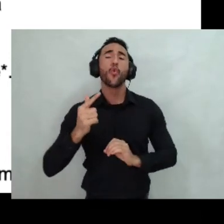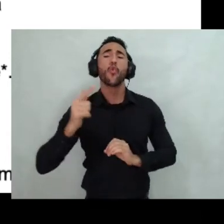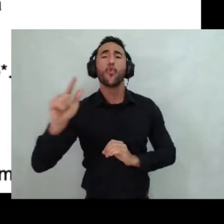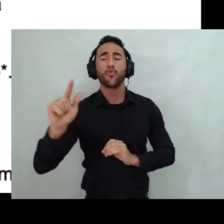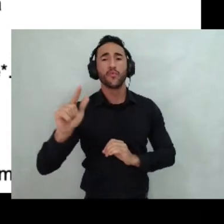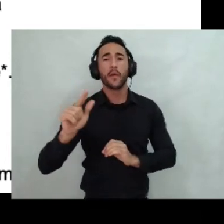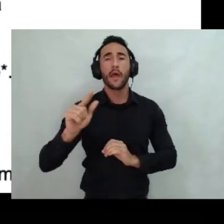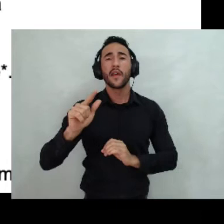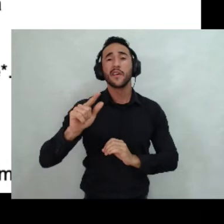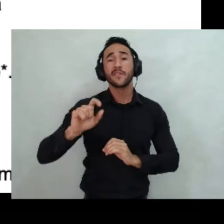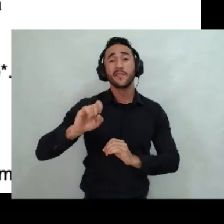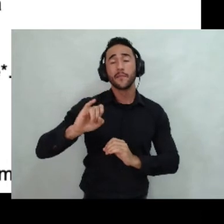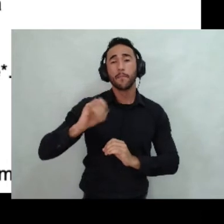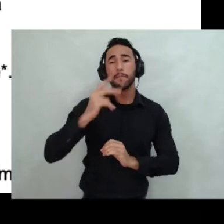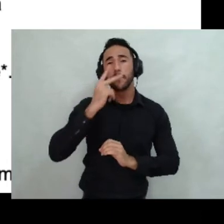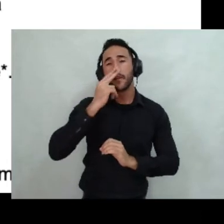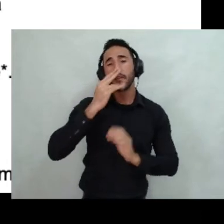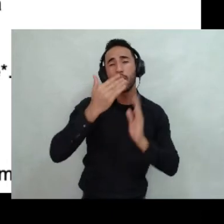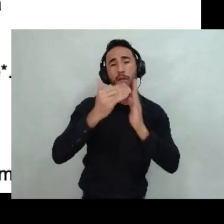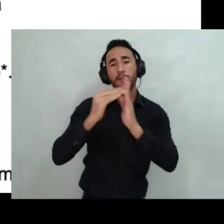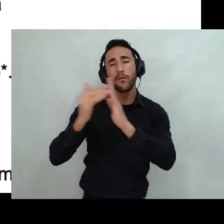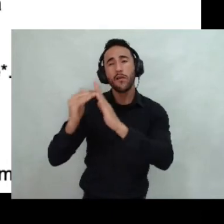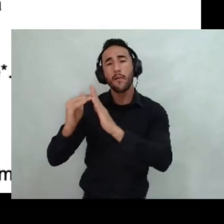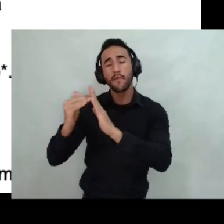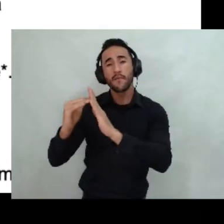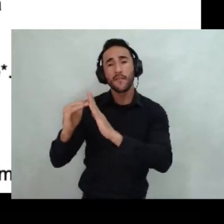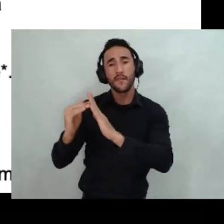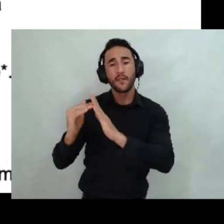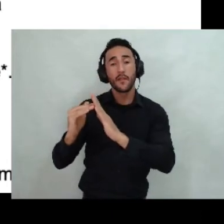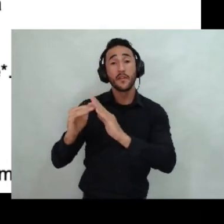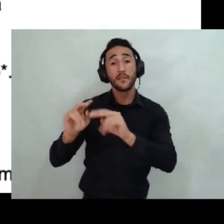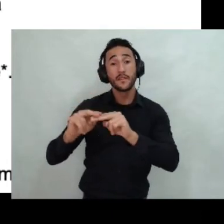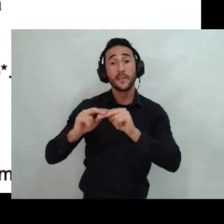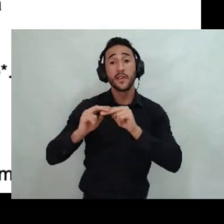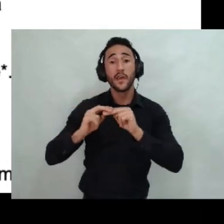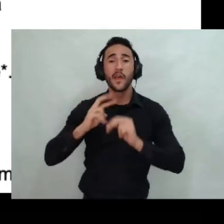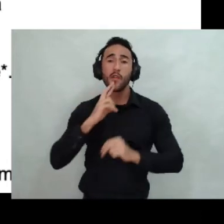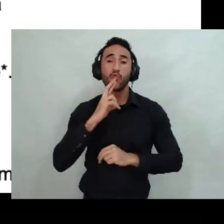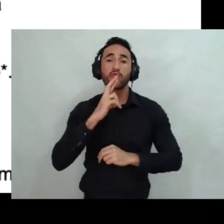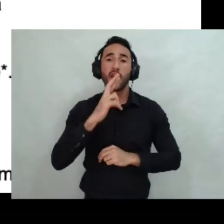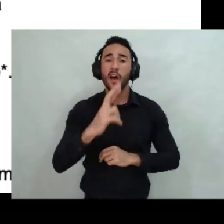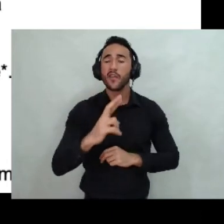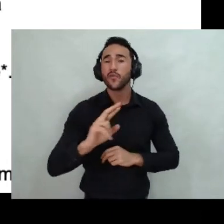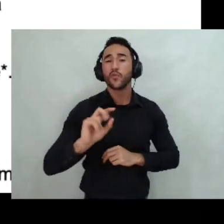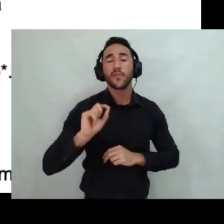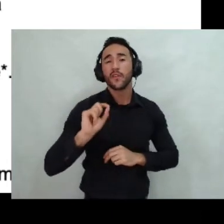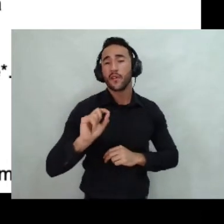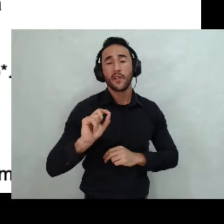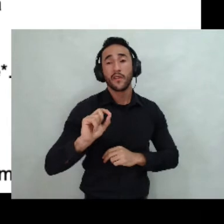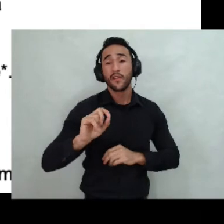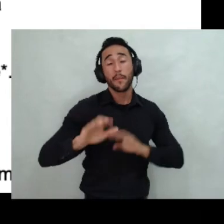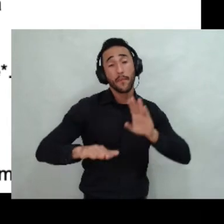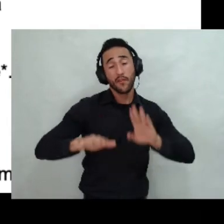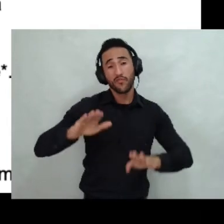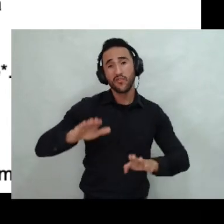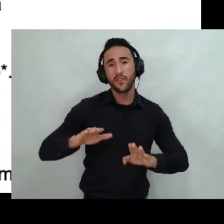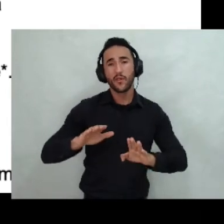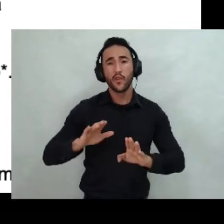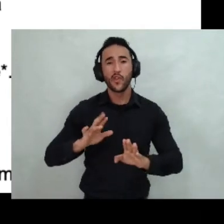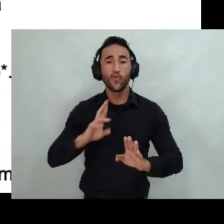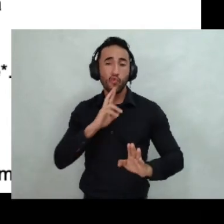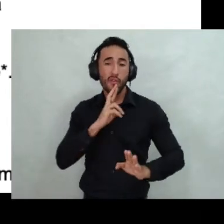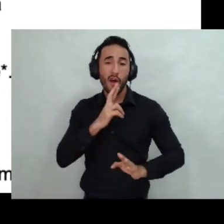de favelas, porque o resultado é fortemente influenciado pela realização dos testes. Já nos bairros com alta